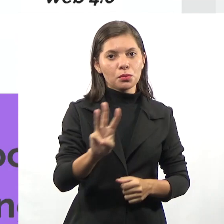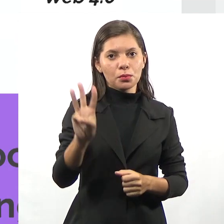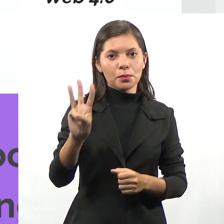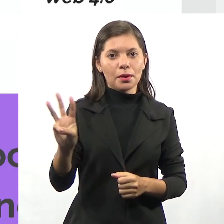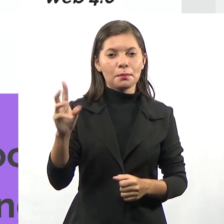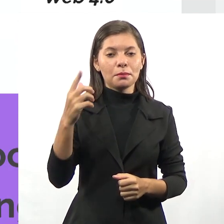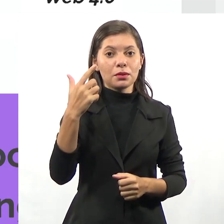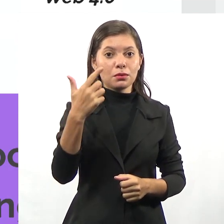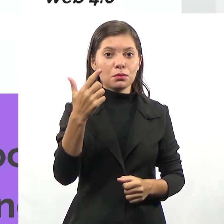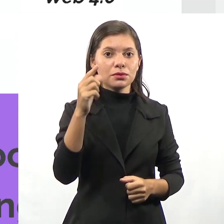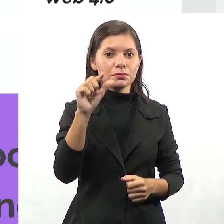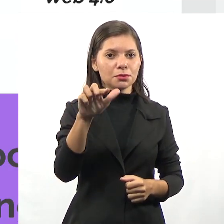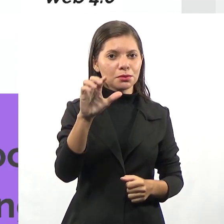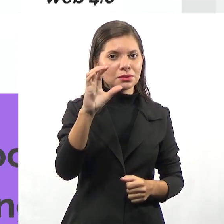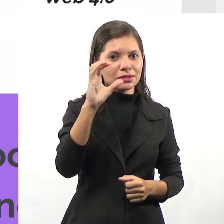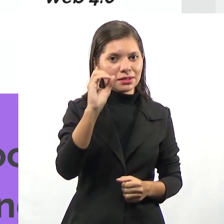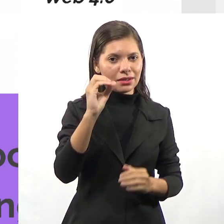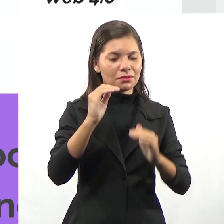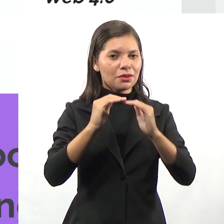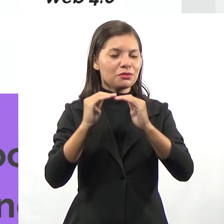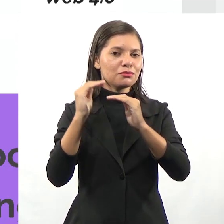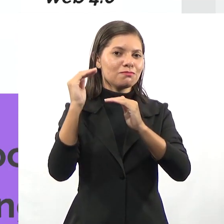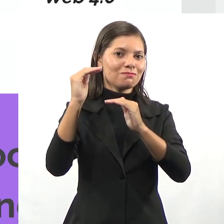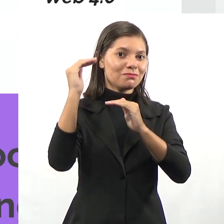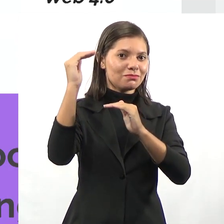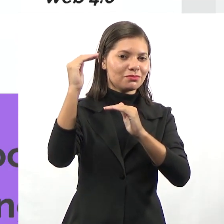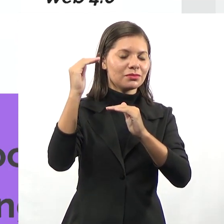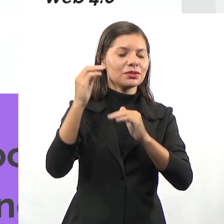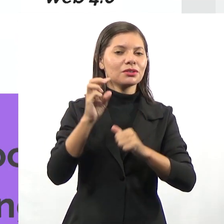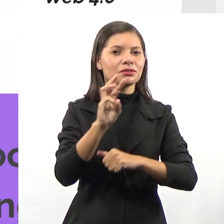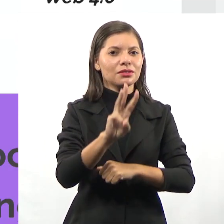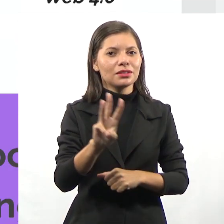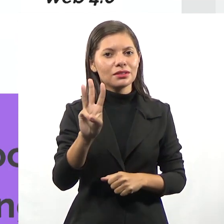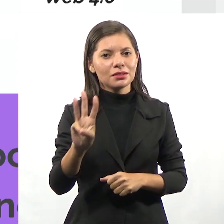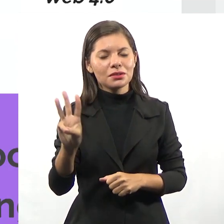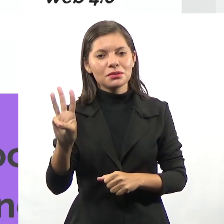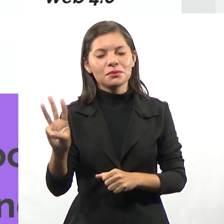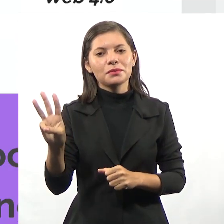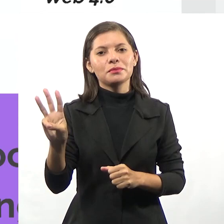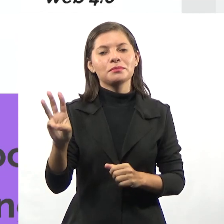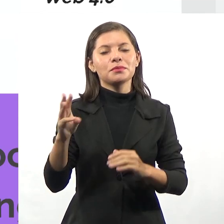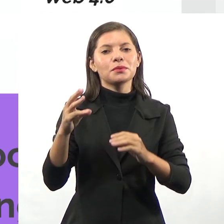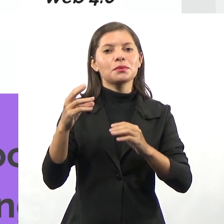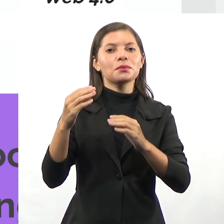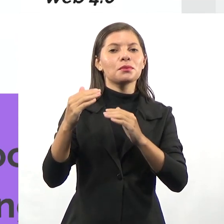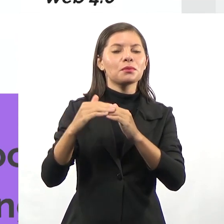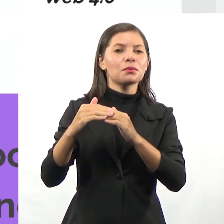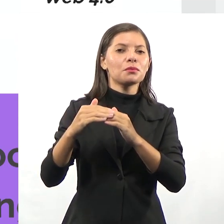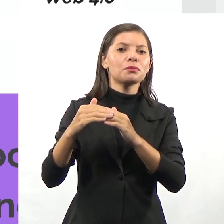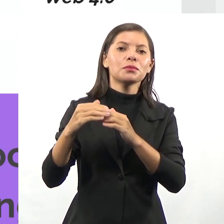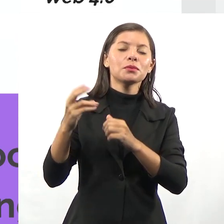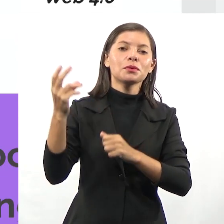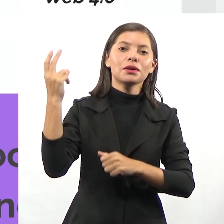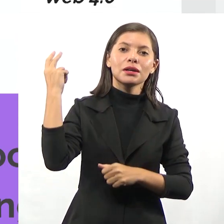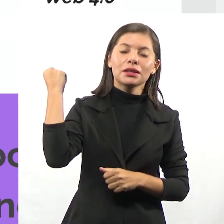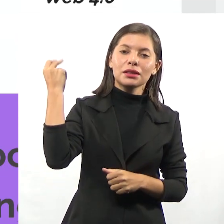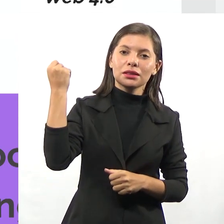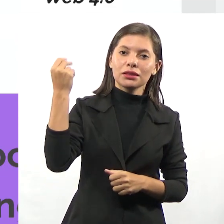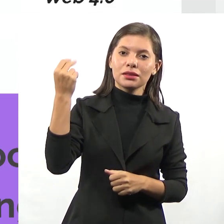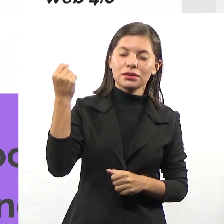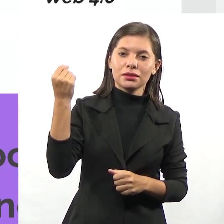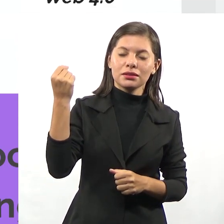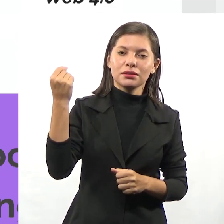Web 2.0, a evolução da web, como anteriormente, saindo